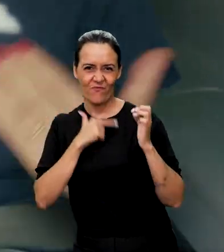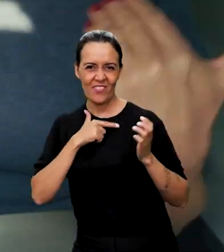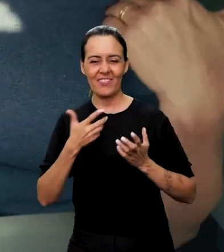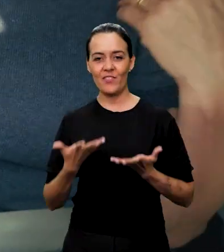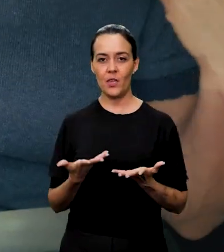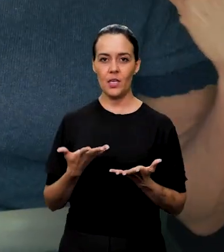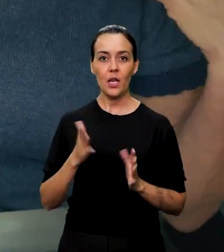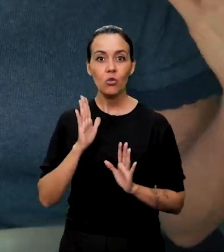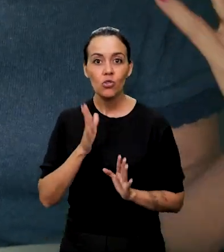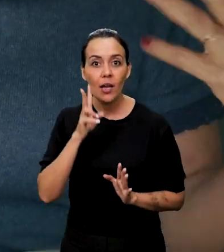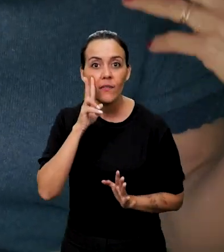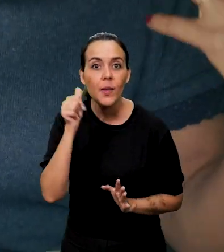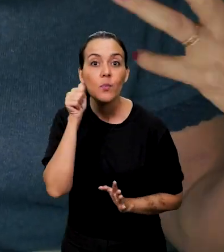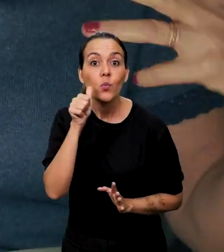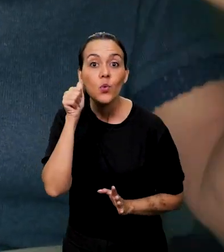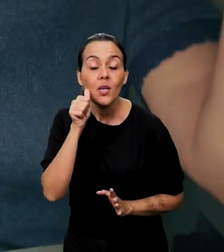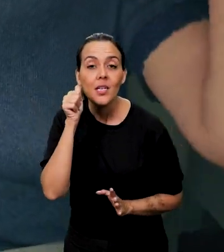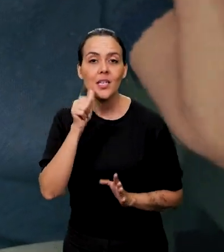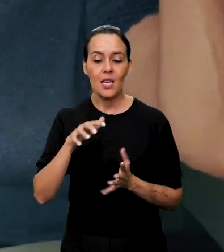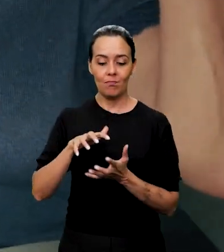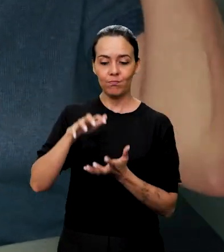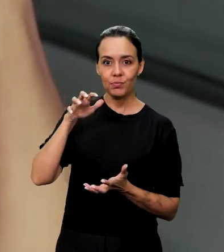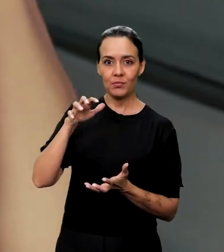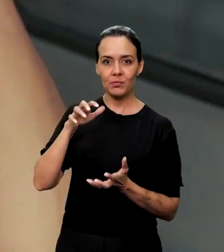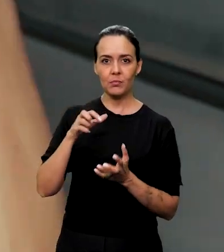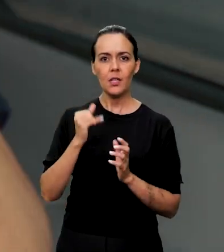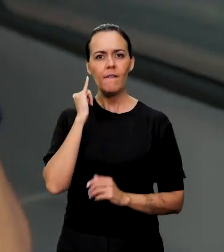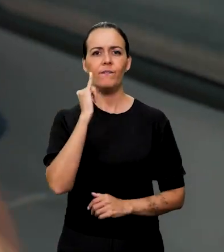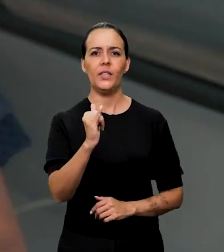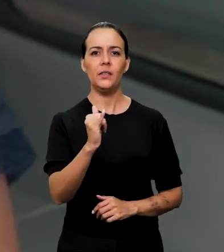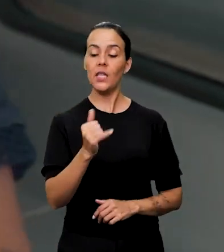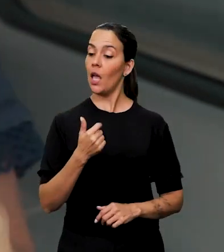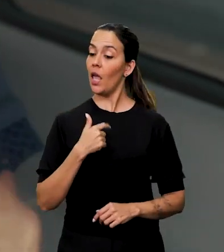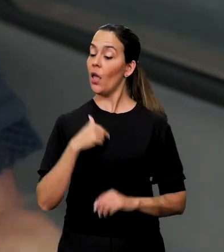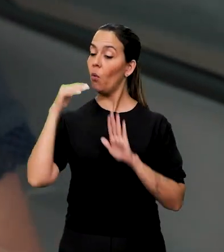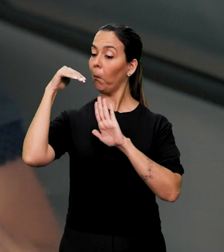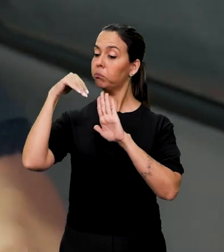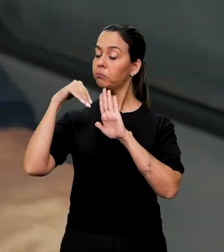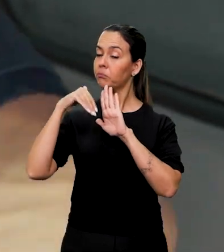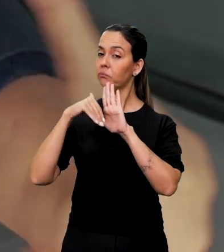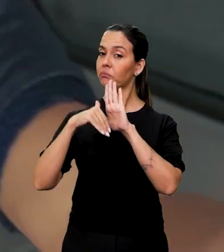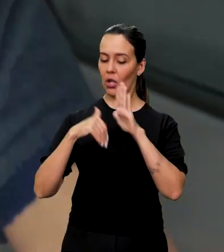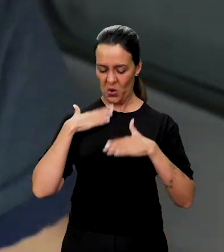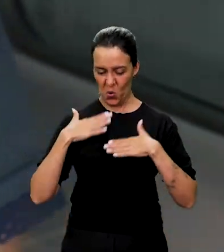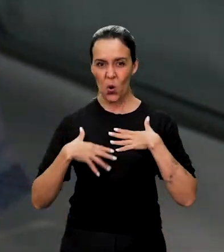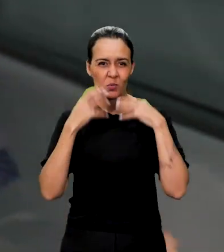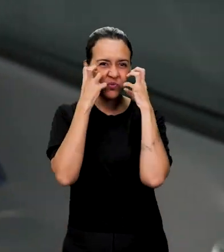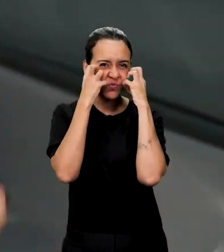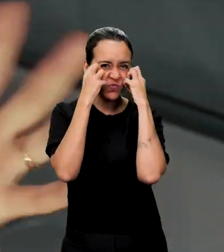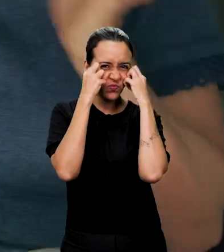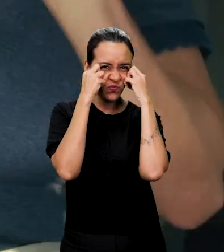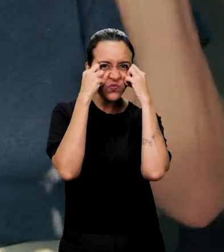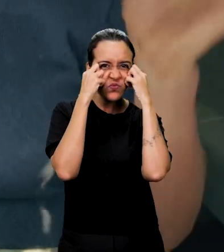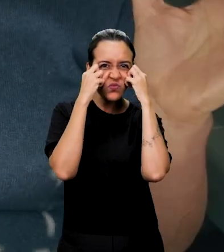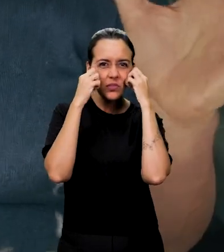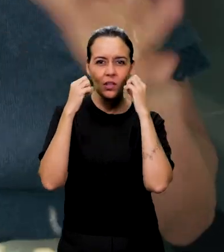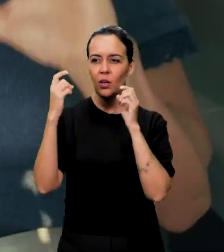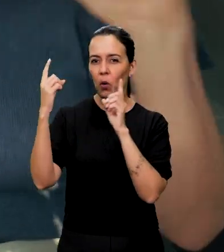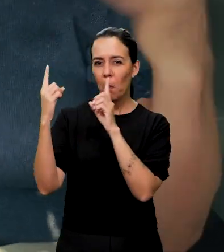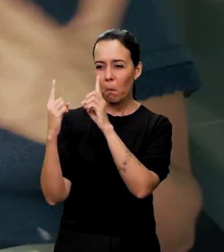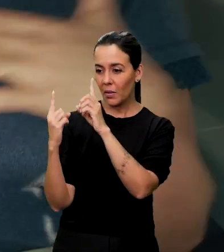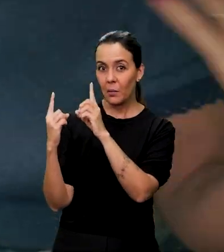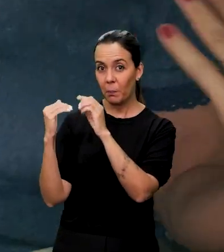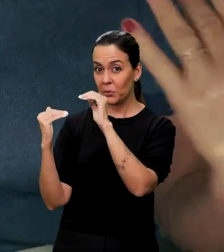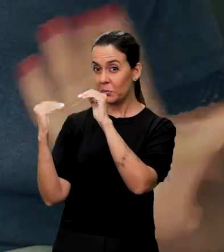que falam, eu não vou impor a minha decadência física a uma outra pessoa, eu não quero